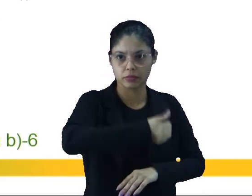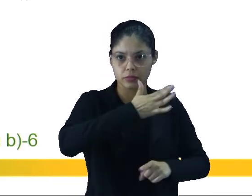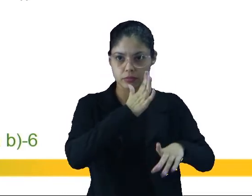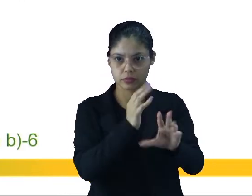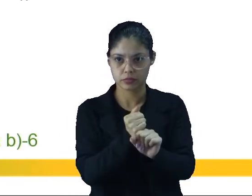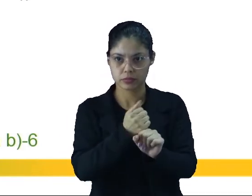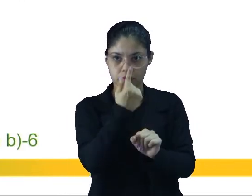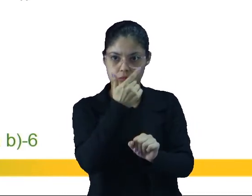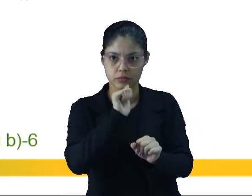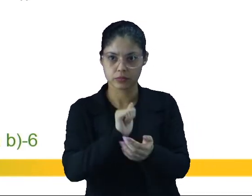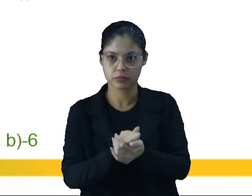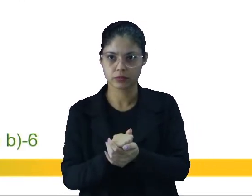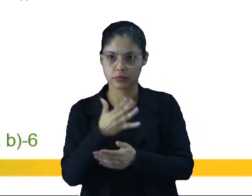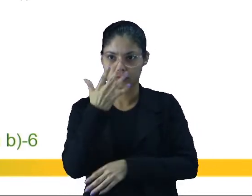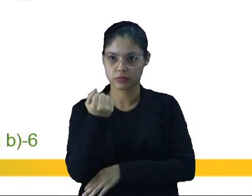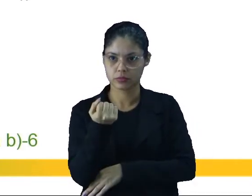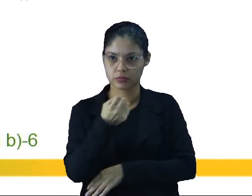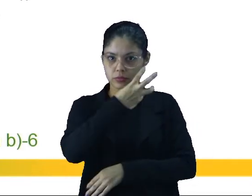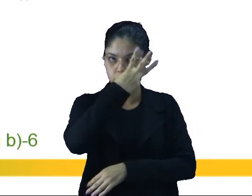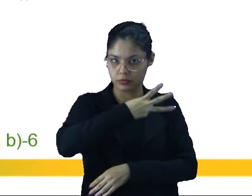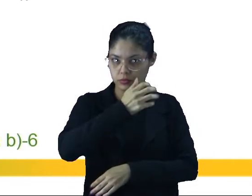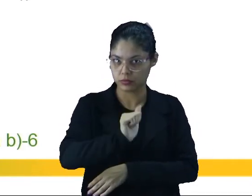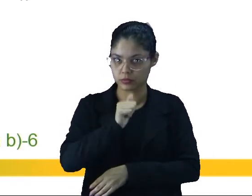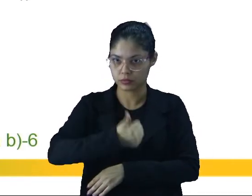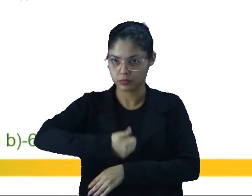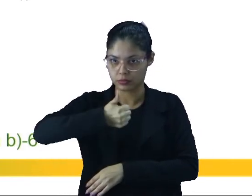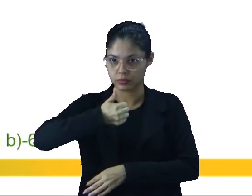A1 mais A1 mais A1 dá 3A1.